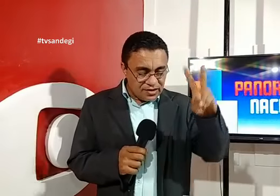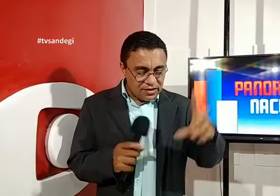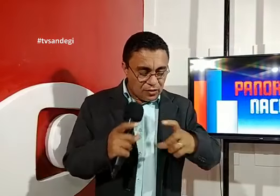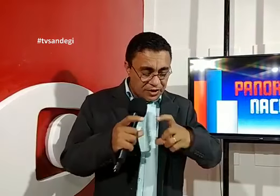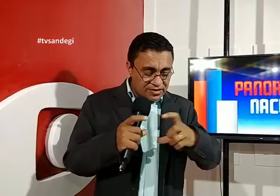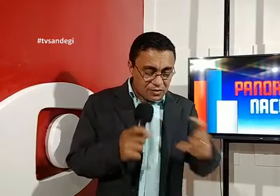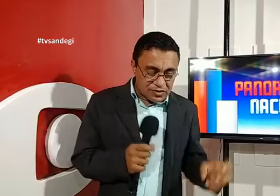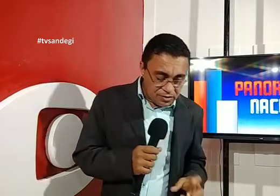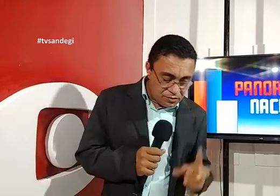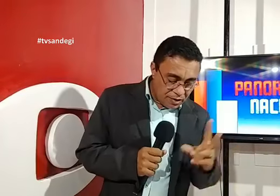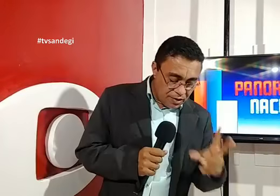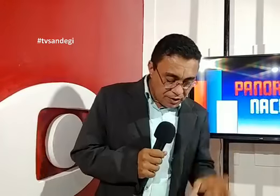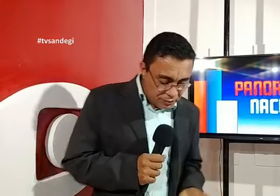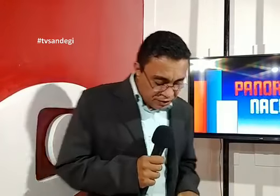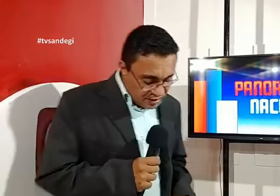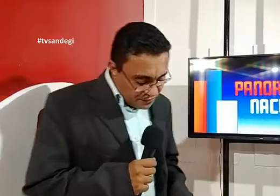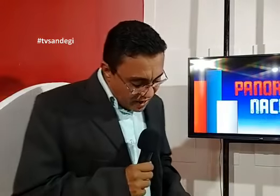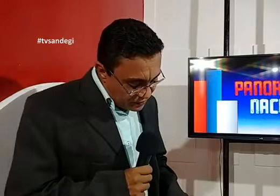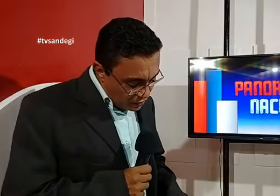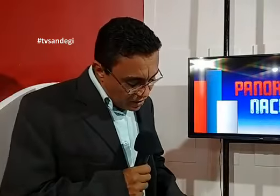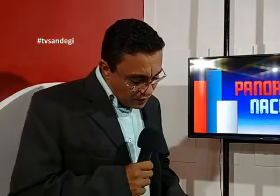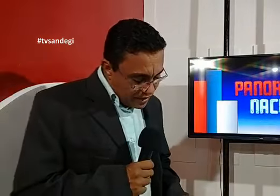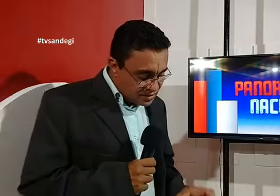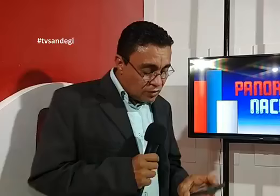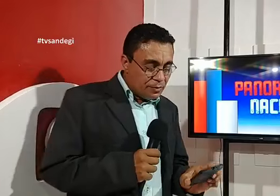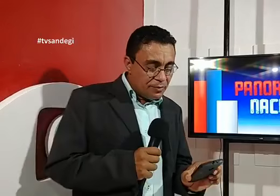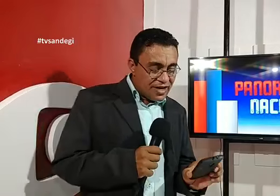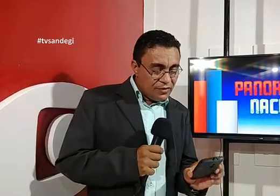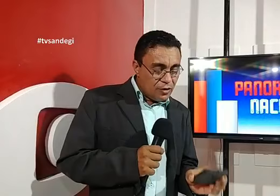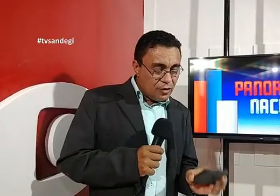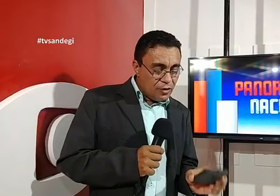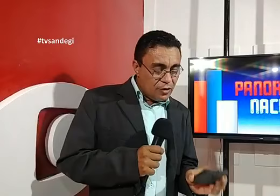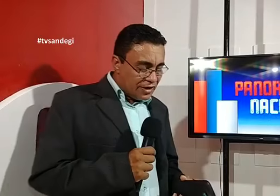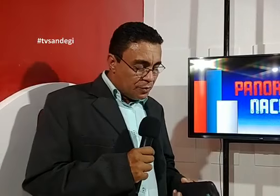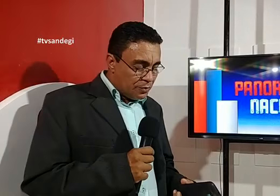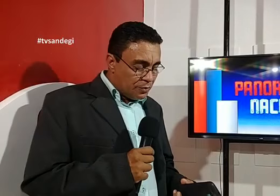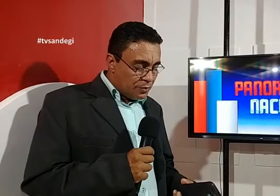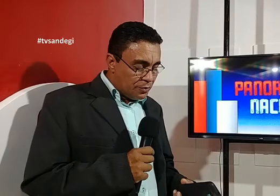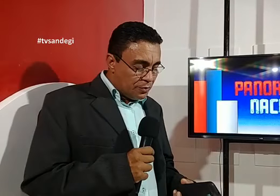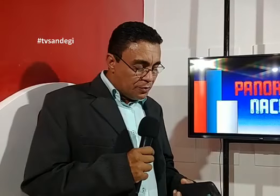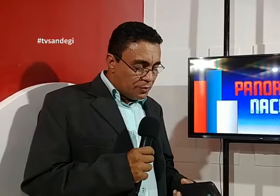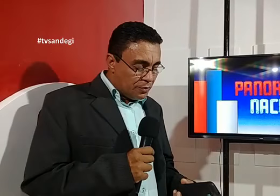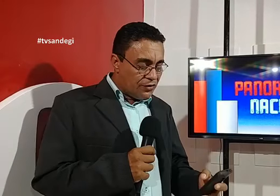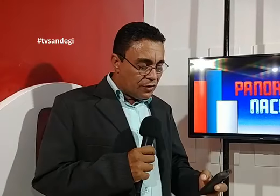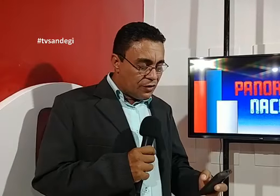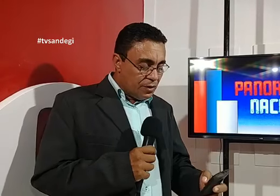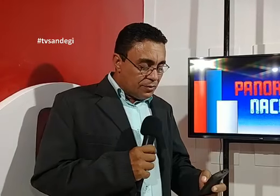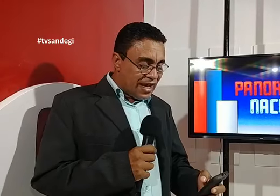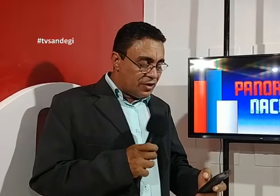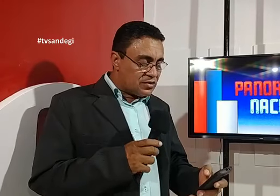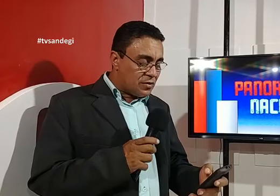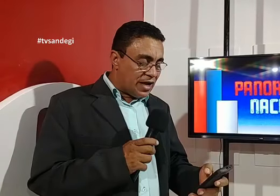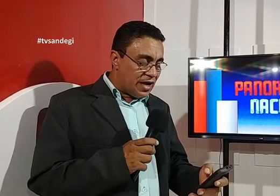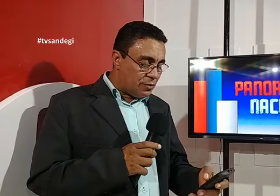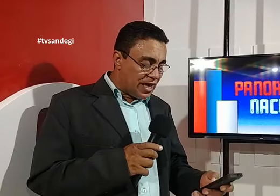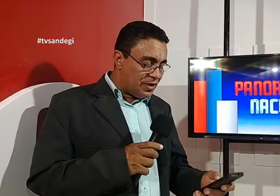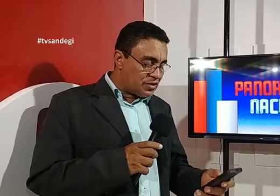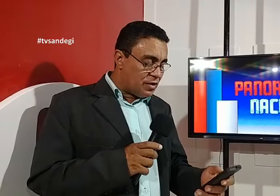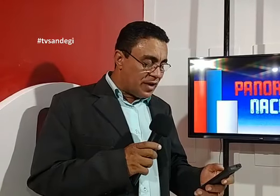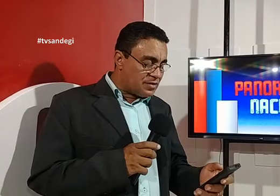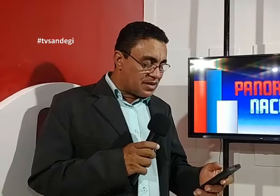figurinhas assim, coraçãozinho, e por aí vai, viu? O Edson Lima, obrigado, viu, pelo seu carinho, pela sua participação, viu? Obrigado pelo seu